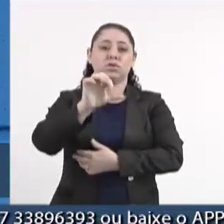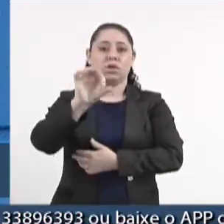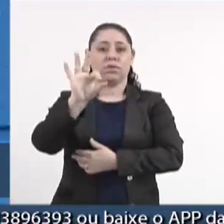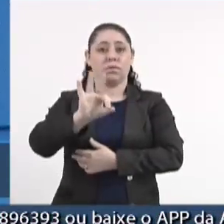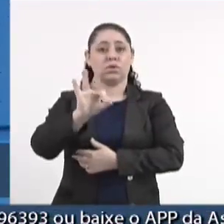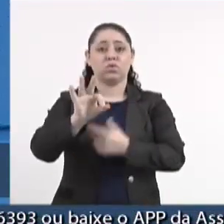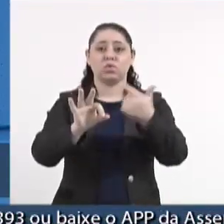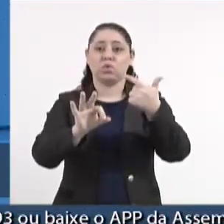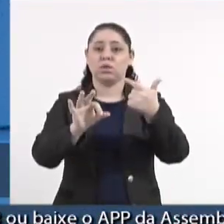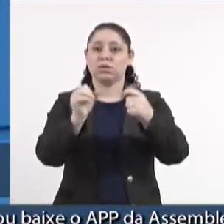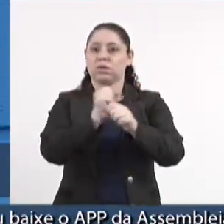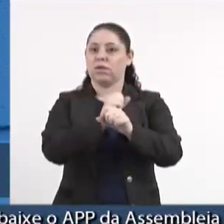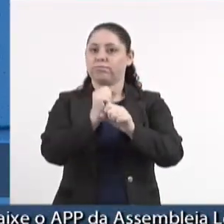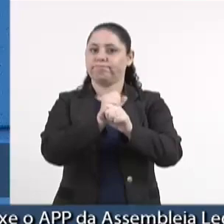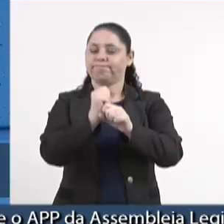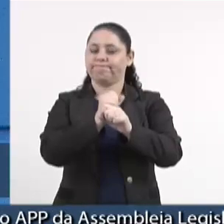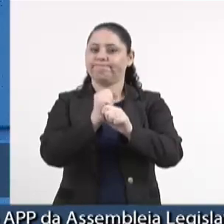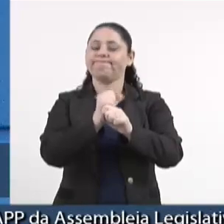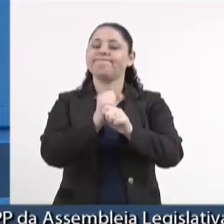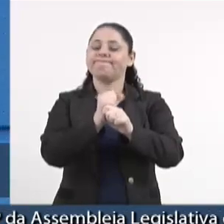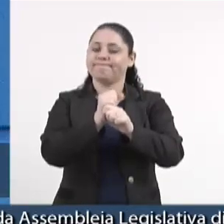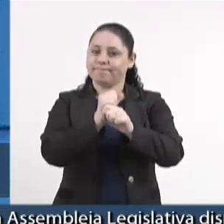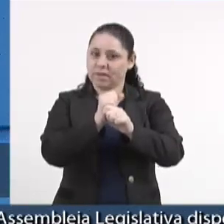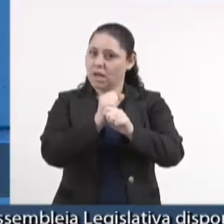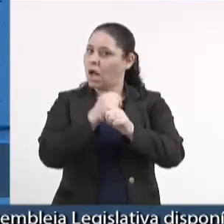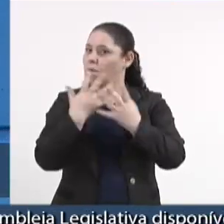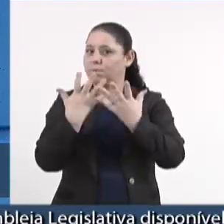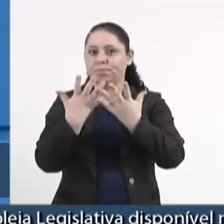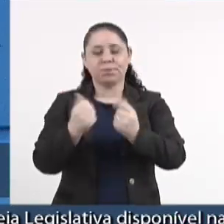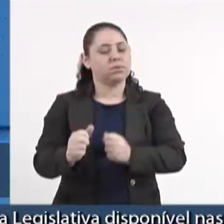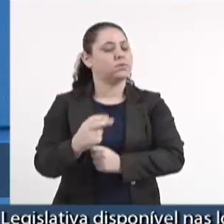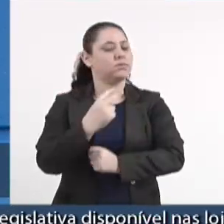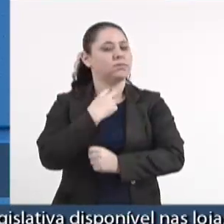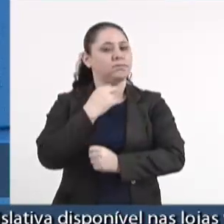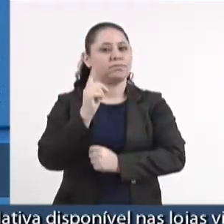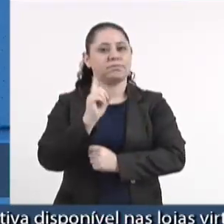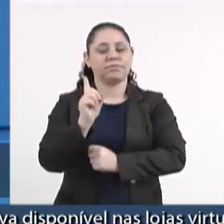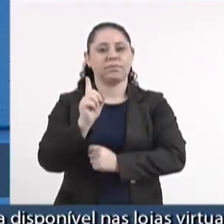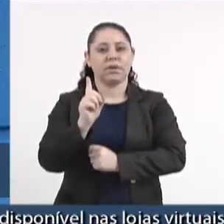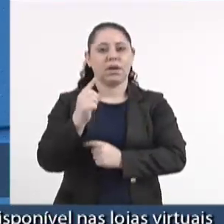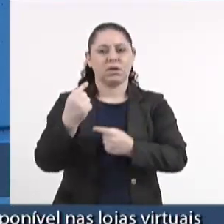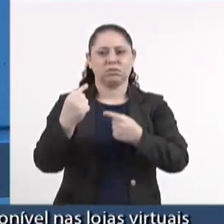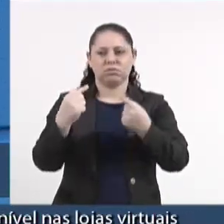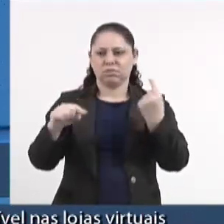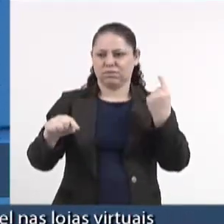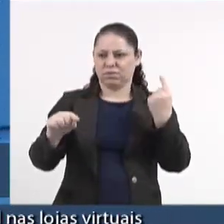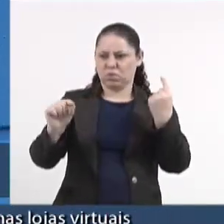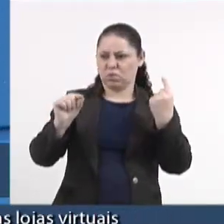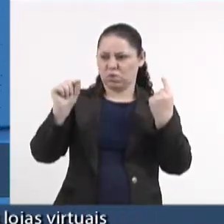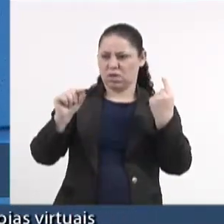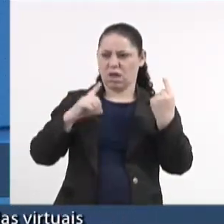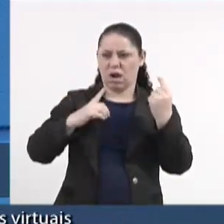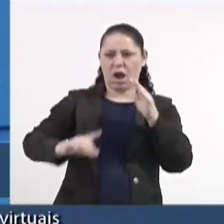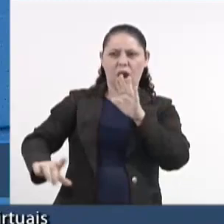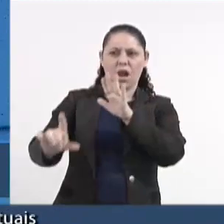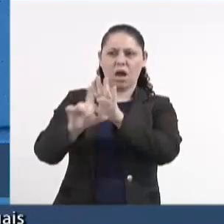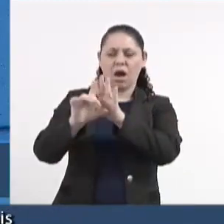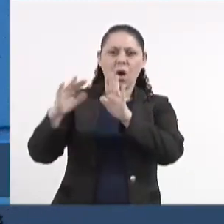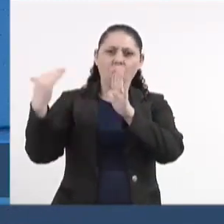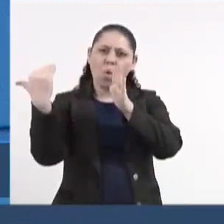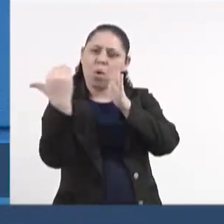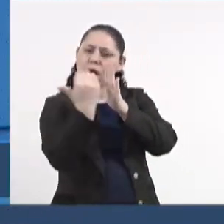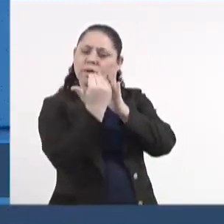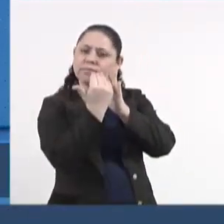38,29% em 2 anos. Situação essa inaceitável e contrária ao espírito da lei do